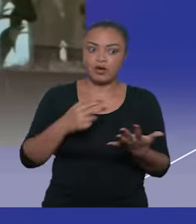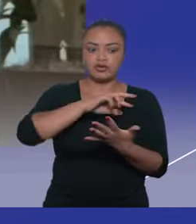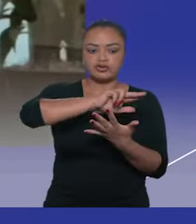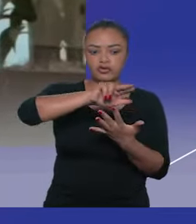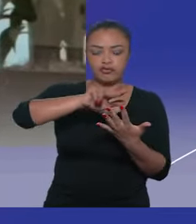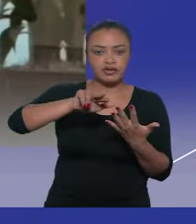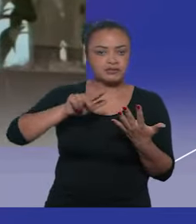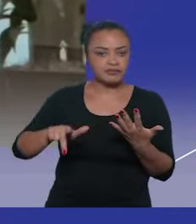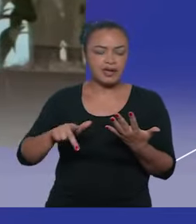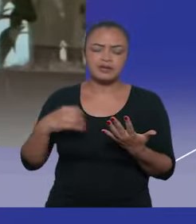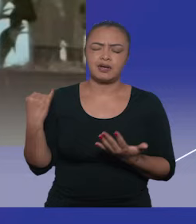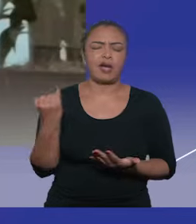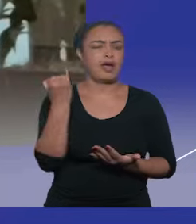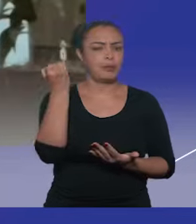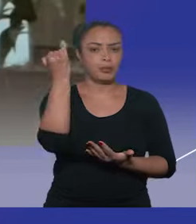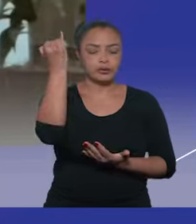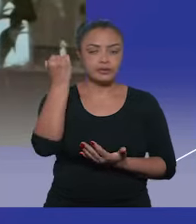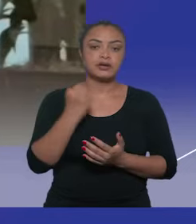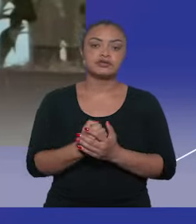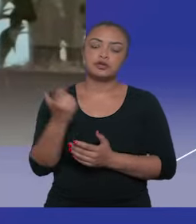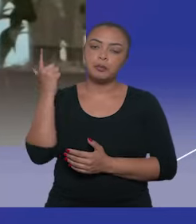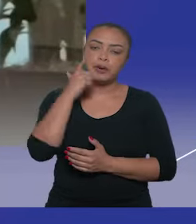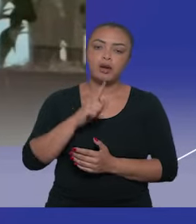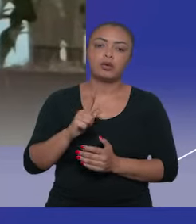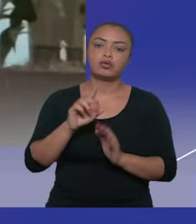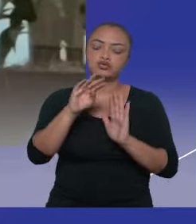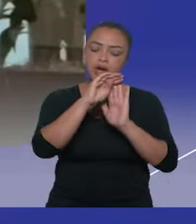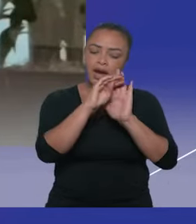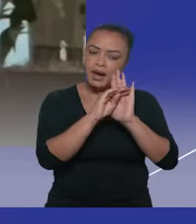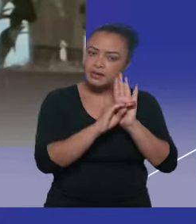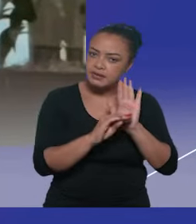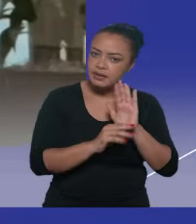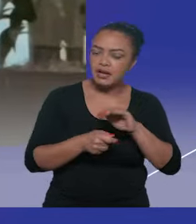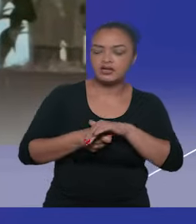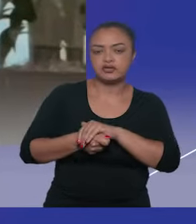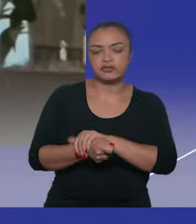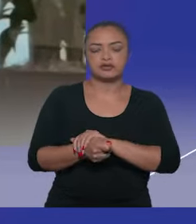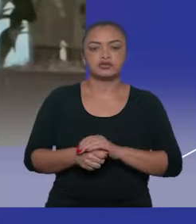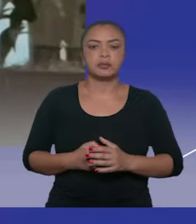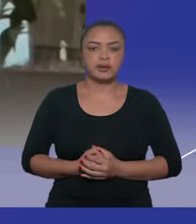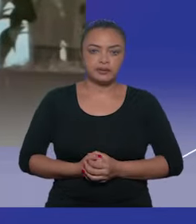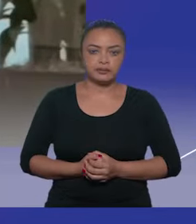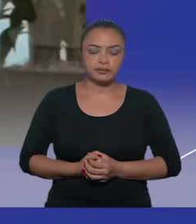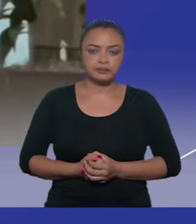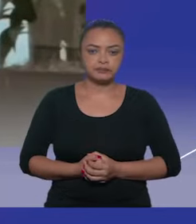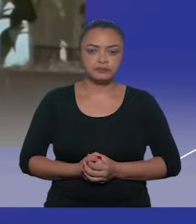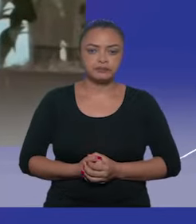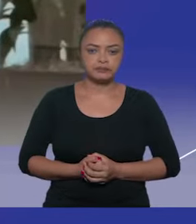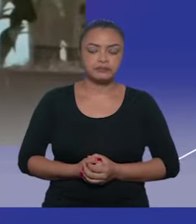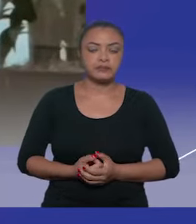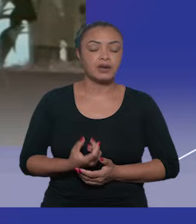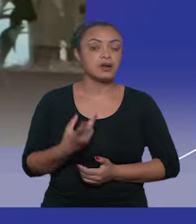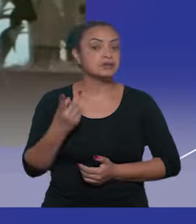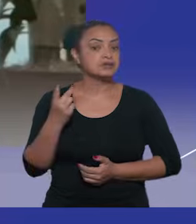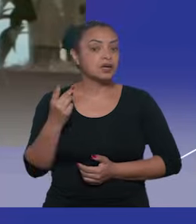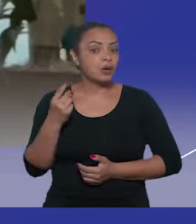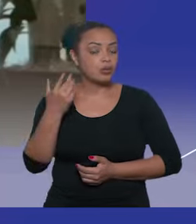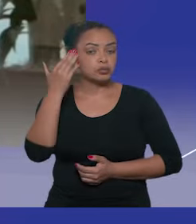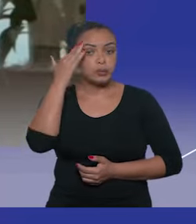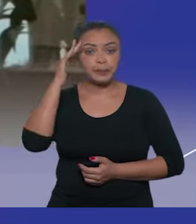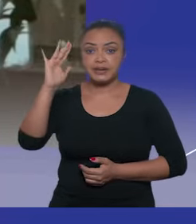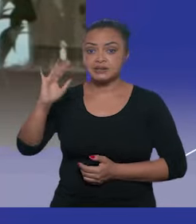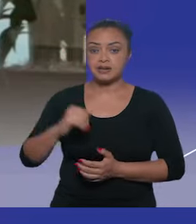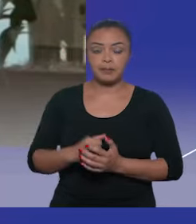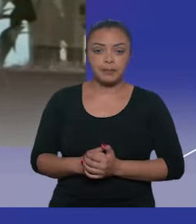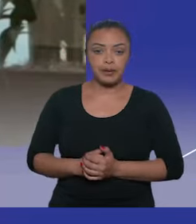entre 20% e 35% em 6 meses, um pouco mais de 6 meses. Então, diversificação de investimento é super importante na